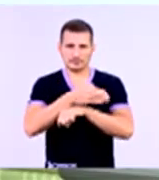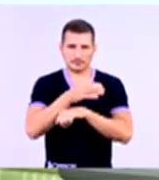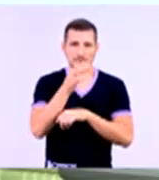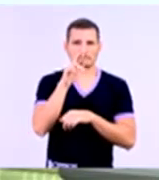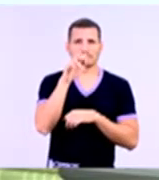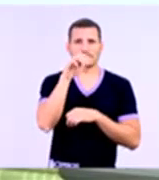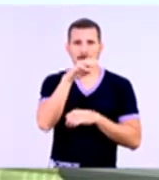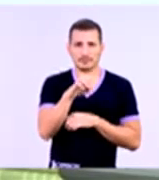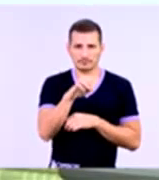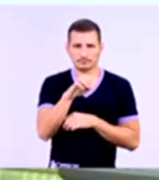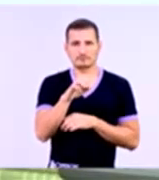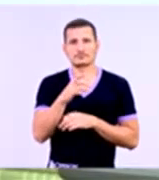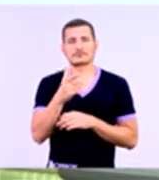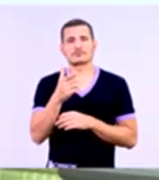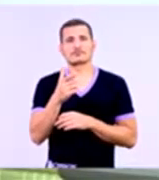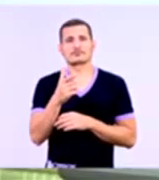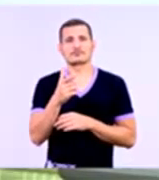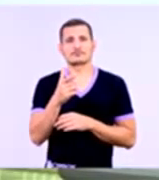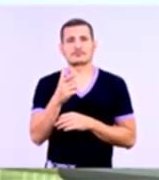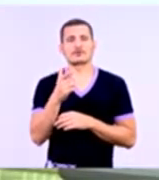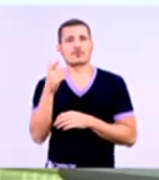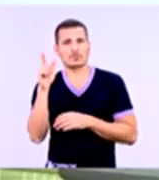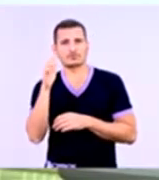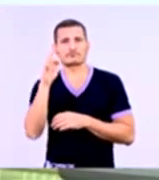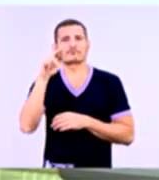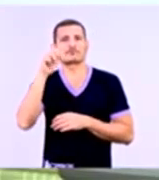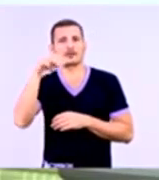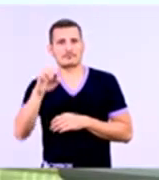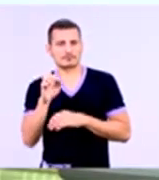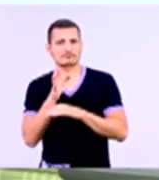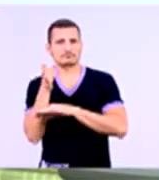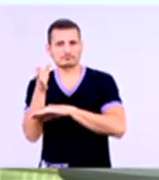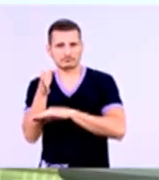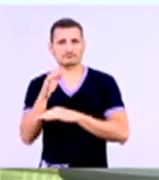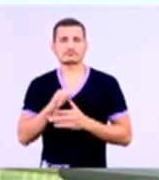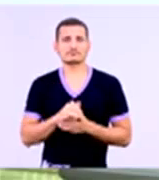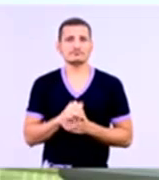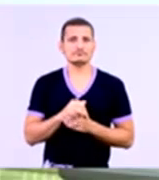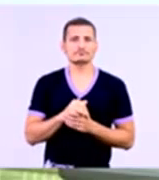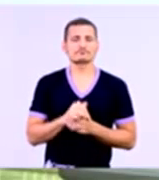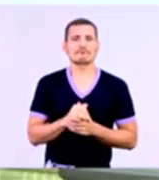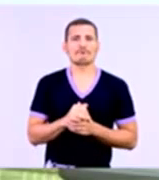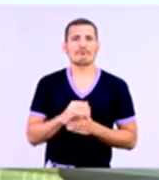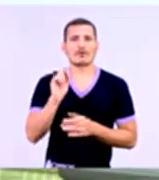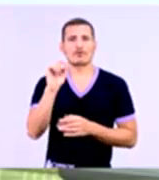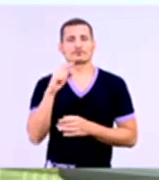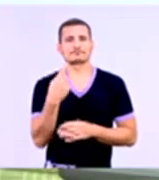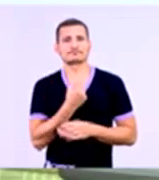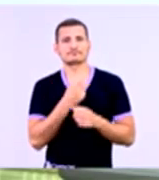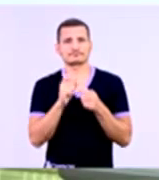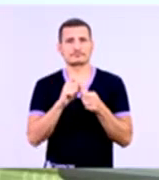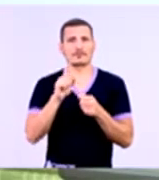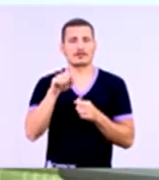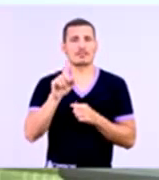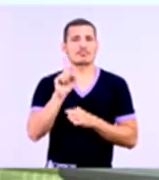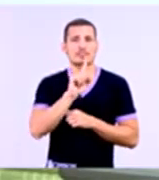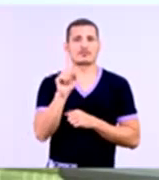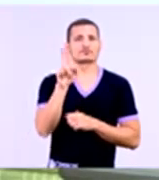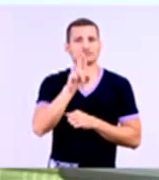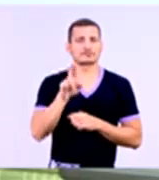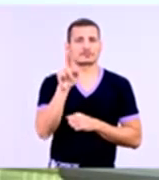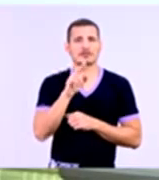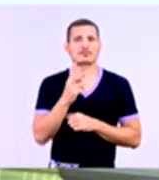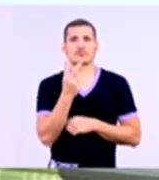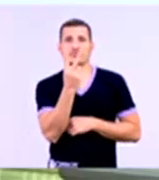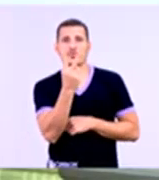framework, páginas que vão ter acesso a outro framework. Normalmente, o que nós fazemos é não utilizar dois frameworks para